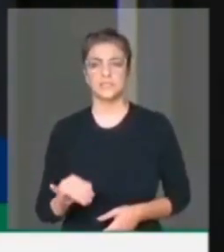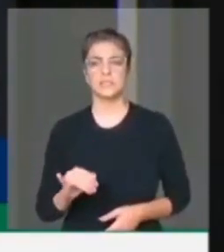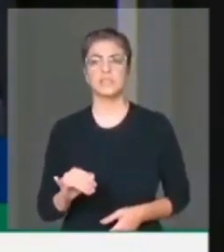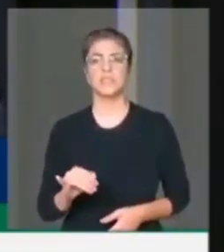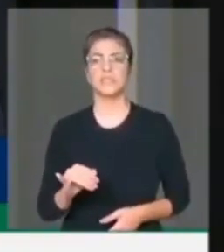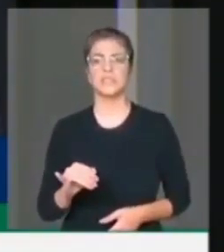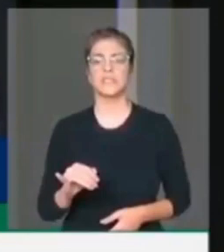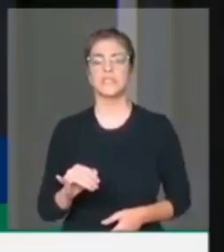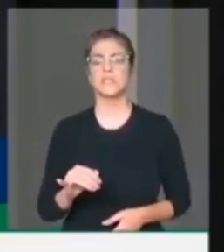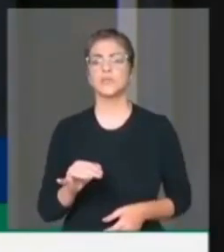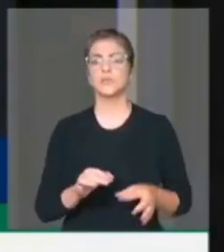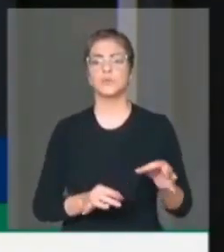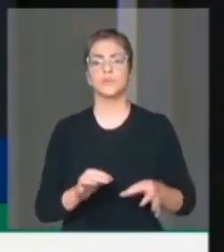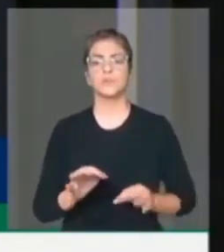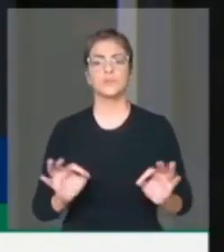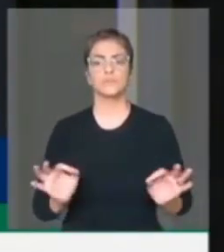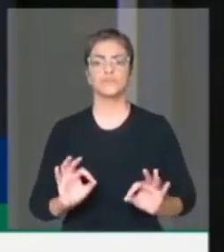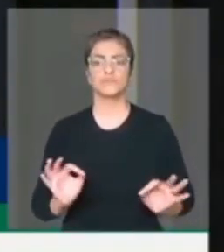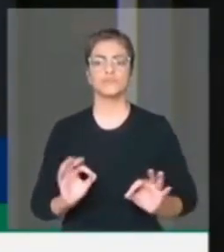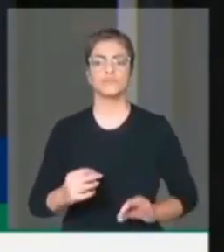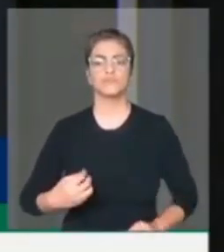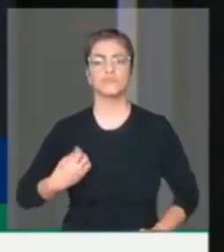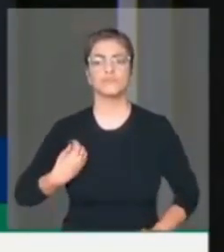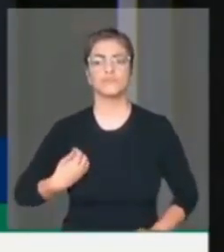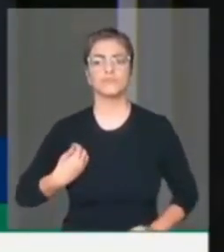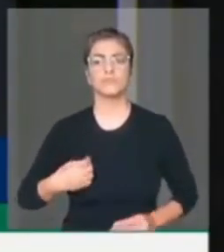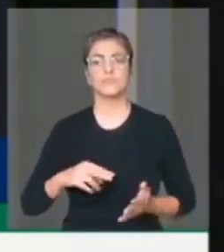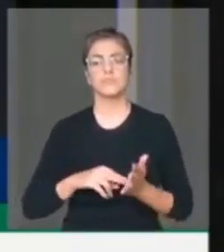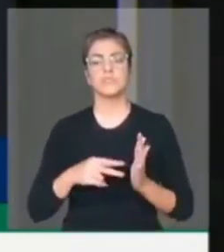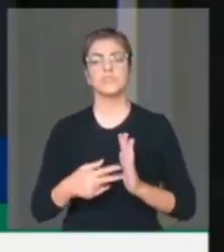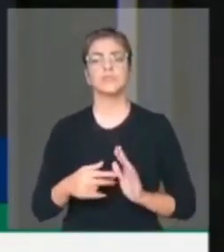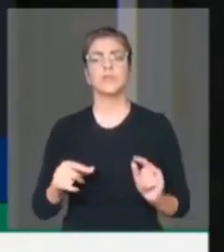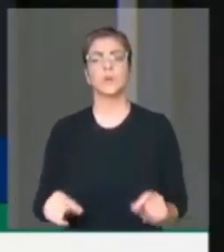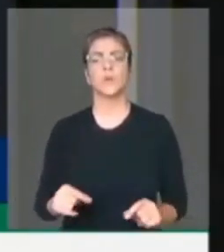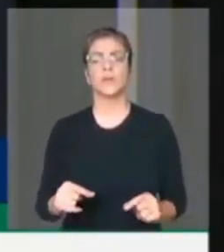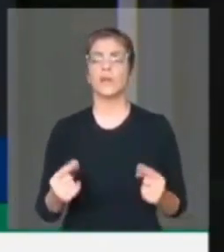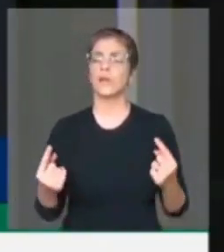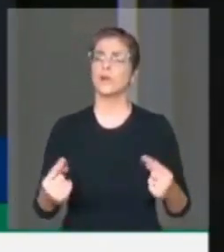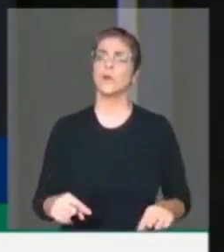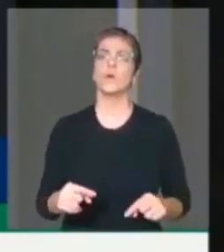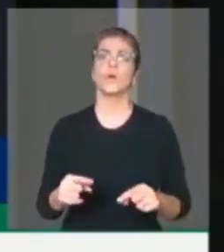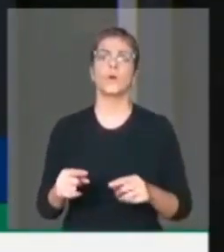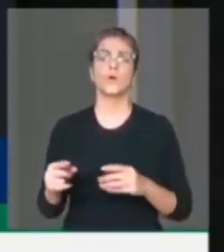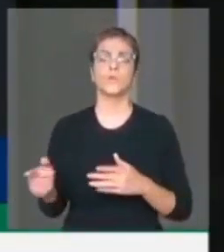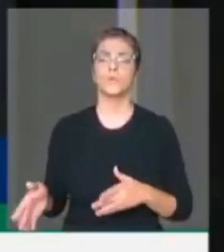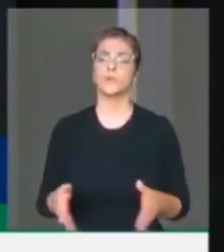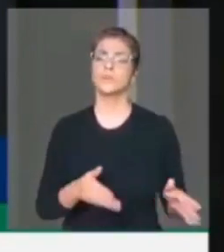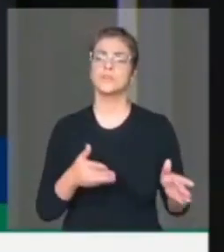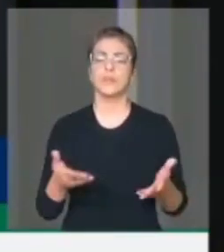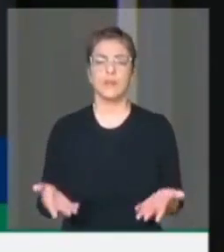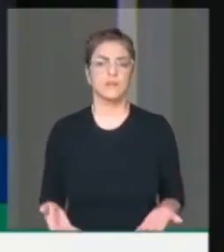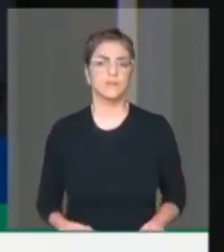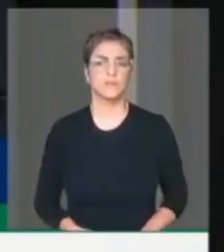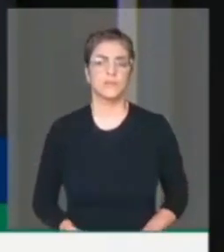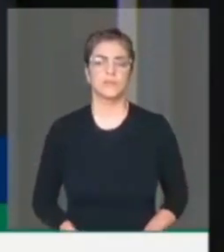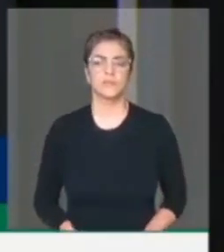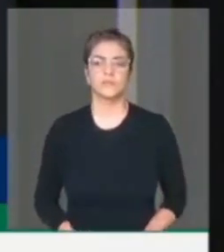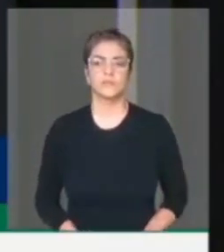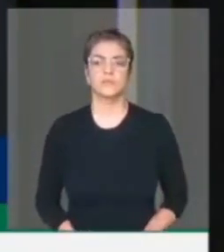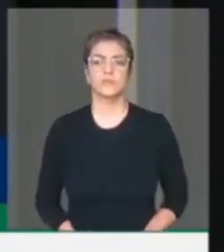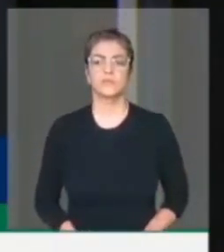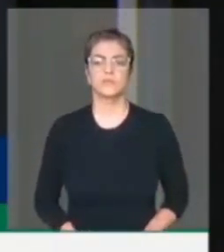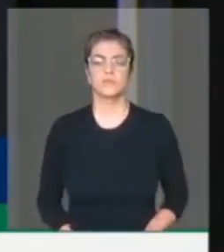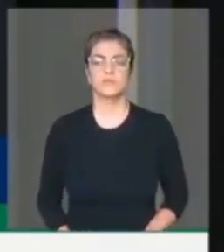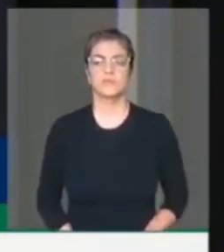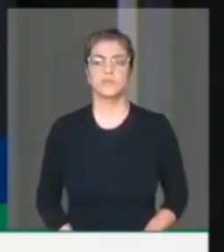imiscui nessa fase, na fase da persecução penal, está violando o nosso sistema acusatório. Mas em que eles se baseiam